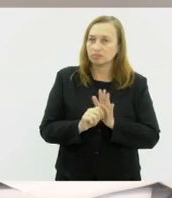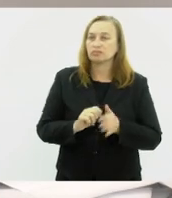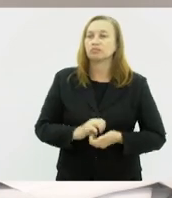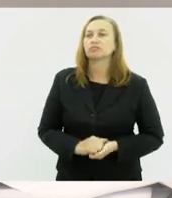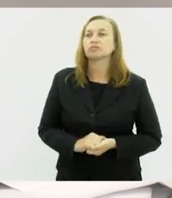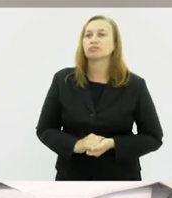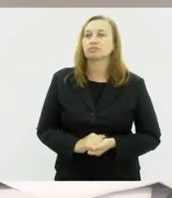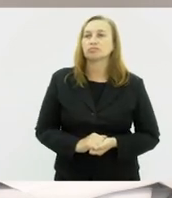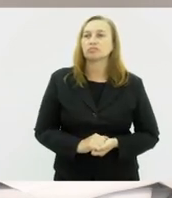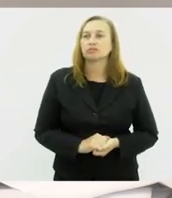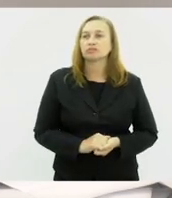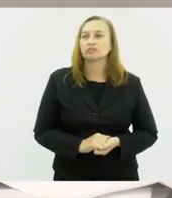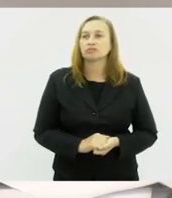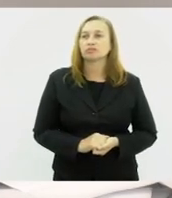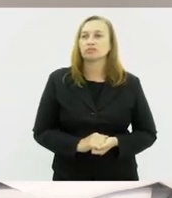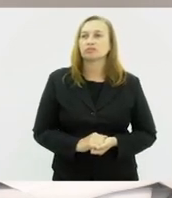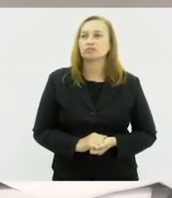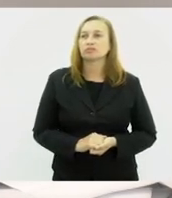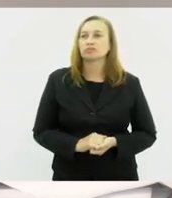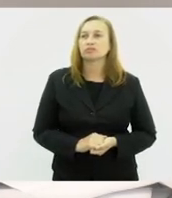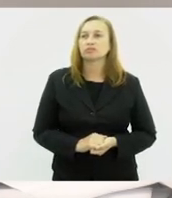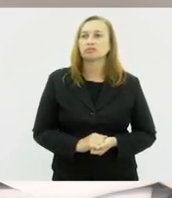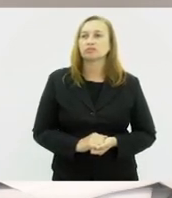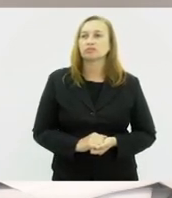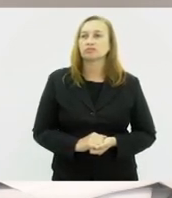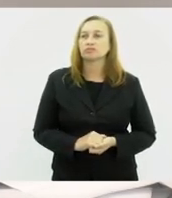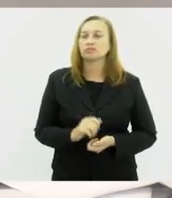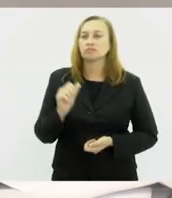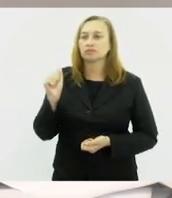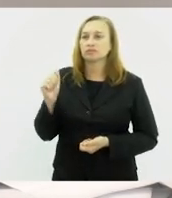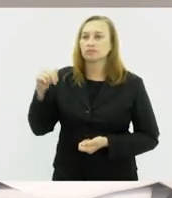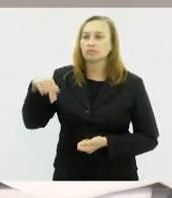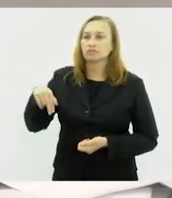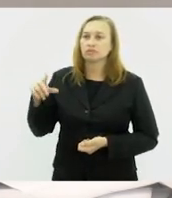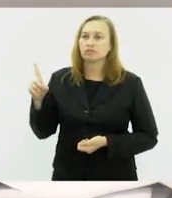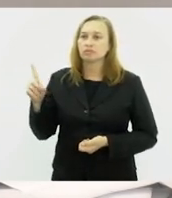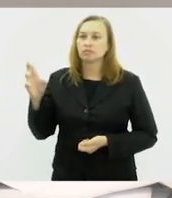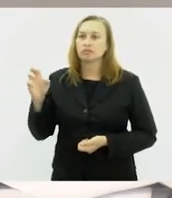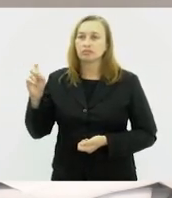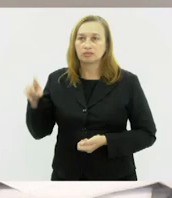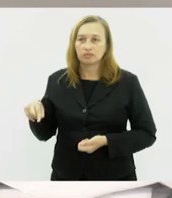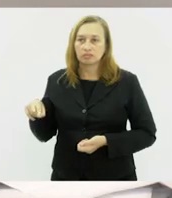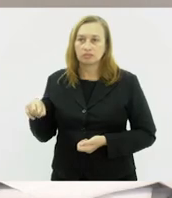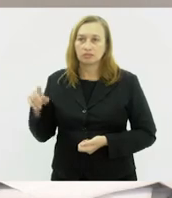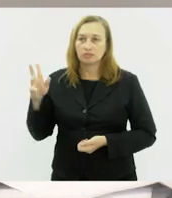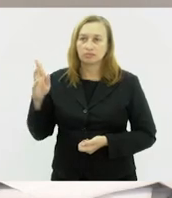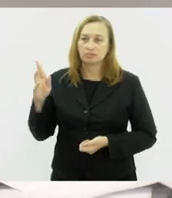expressamente expressamente André Barros autorizada